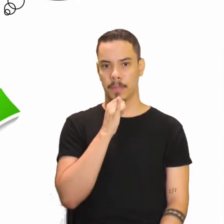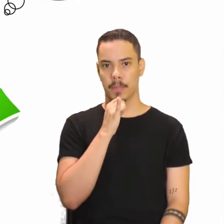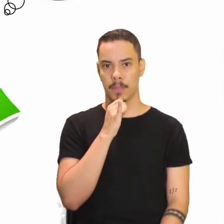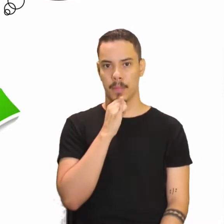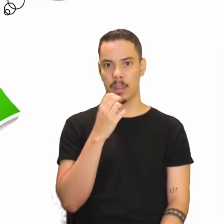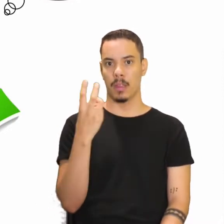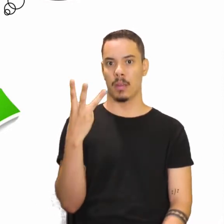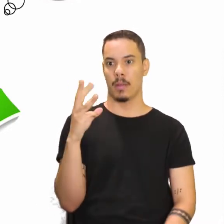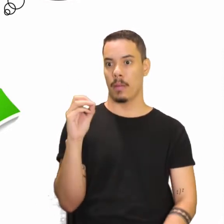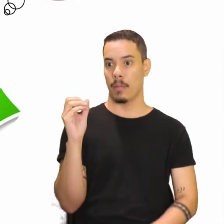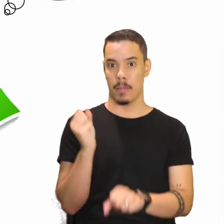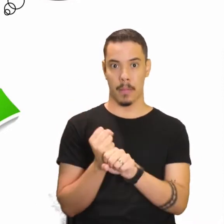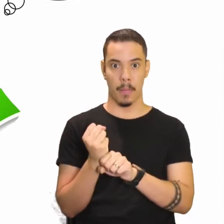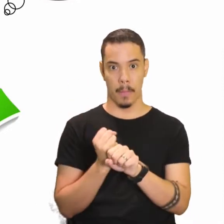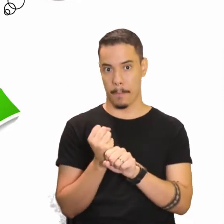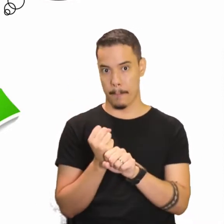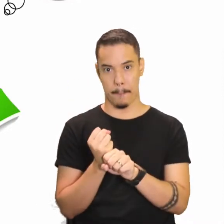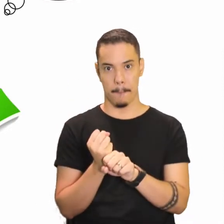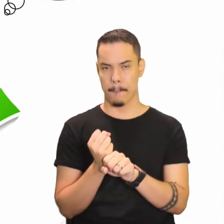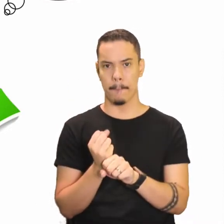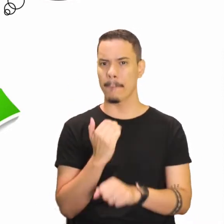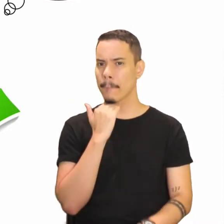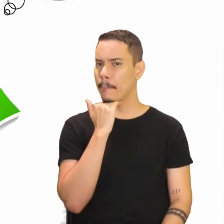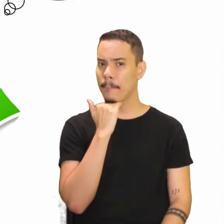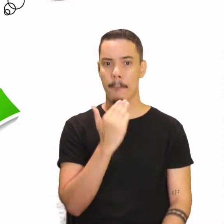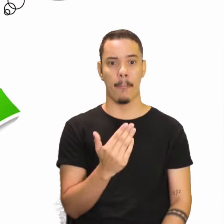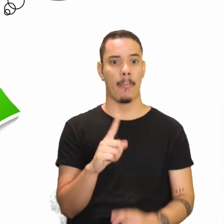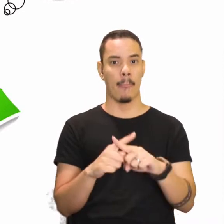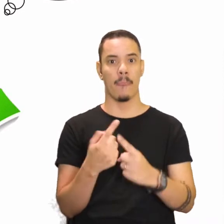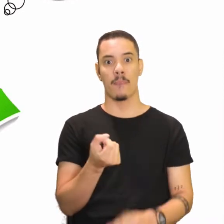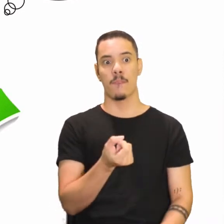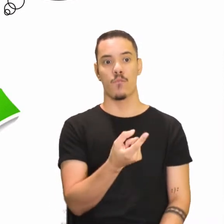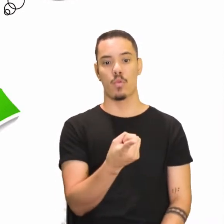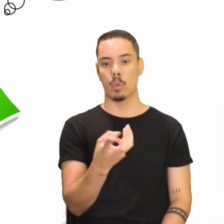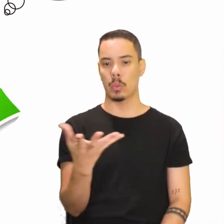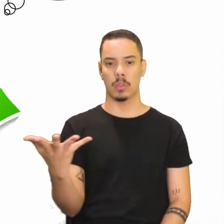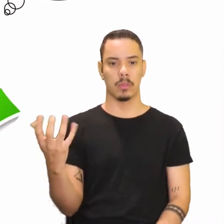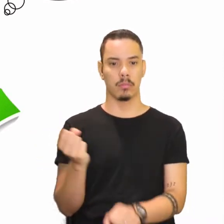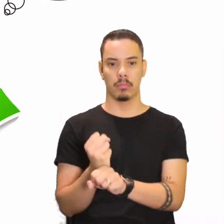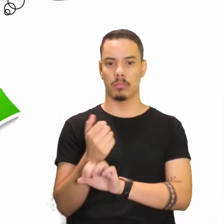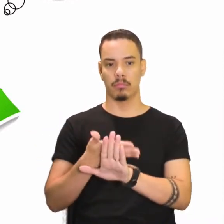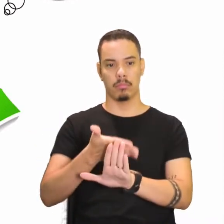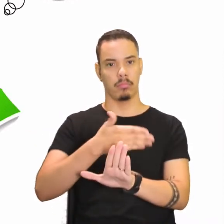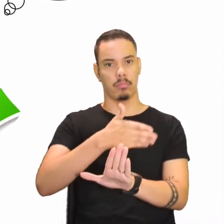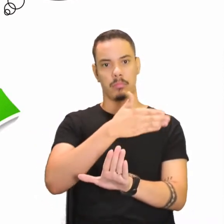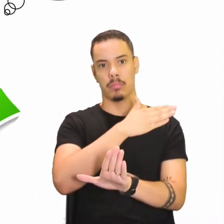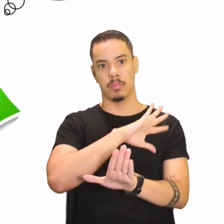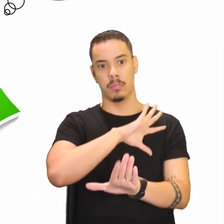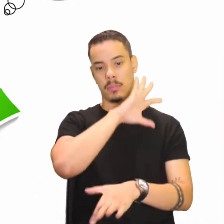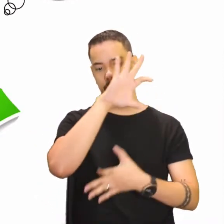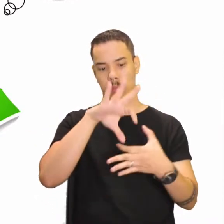30 anos. Olha só, não importa a quantidade de anos que já passou, mas ó, tem indicou